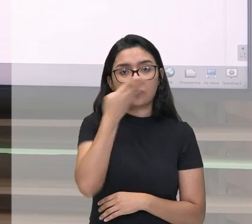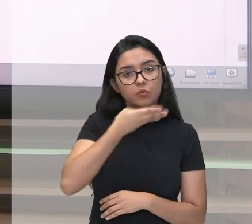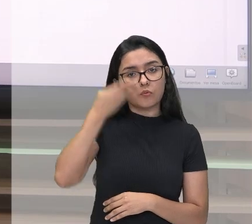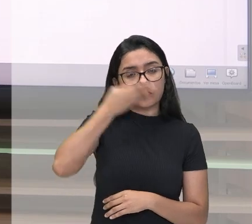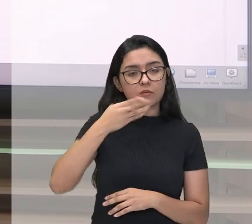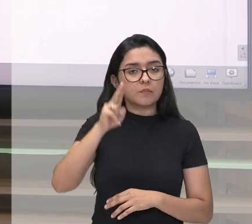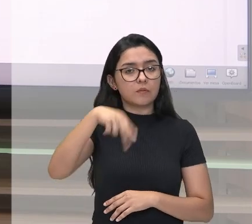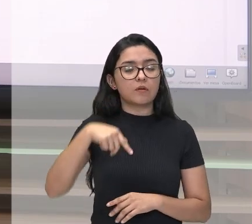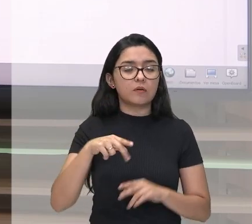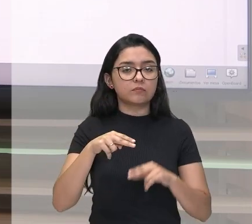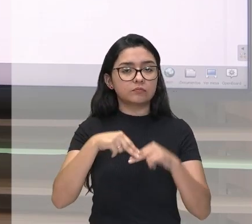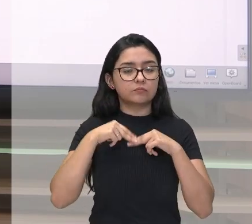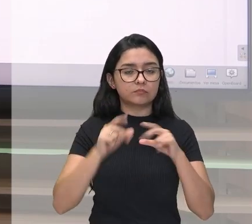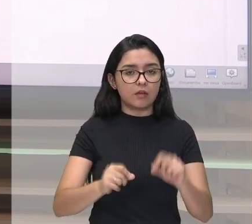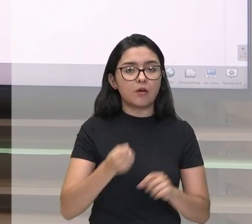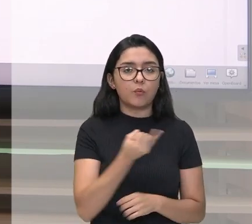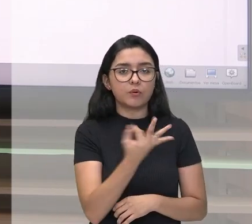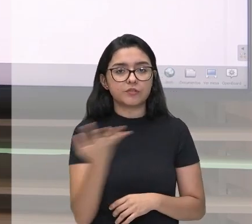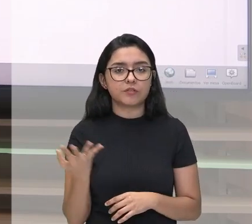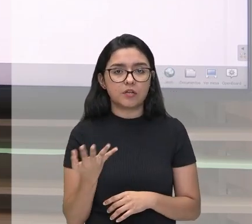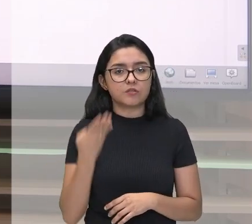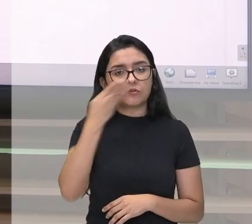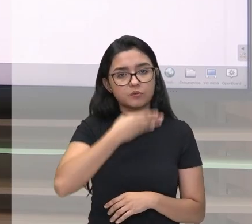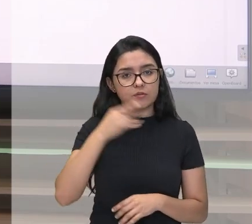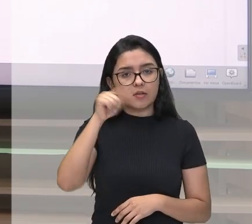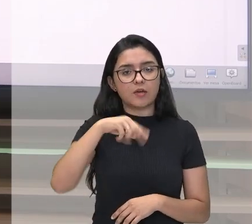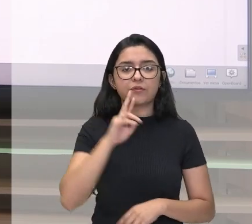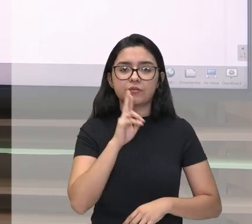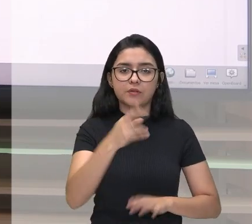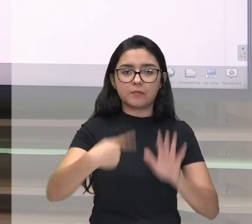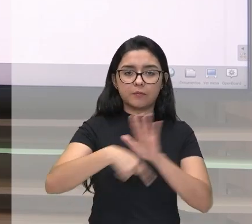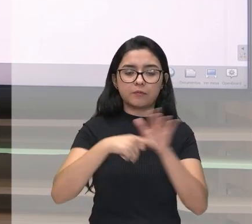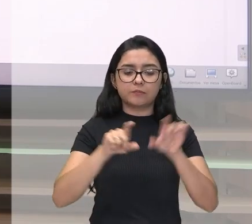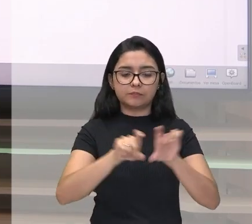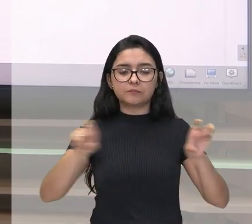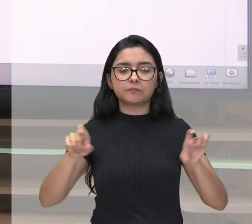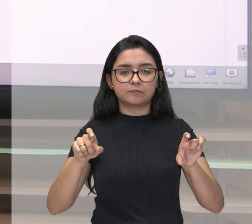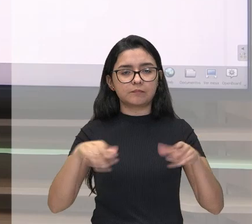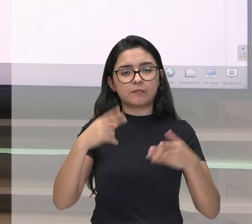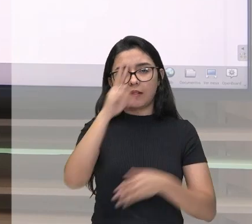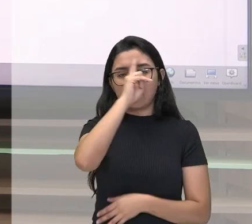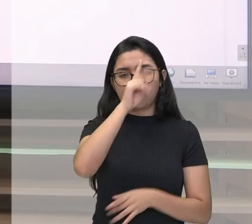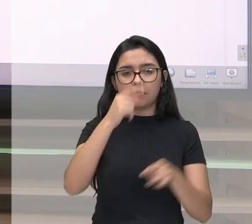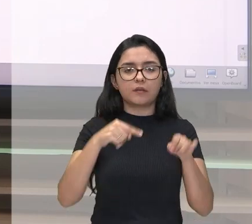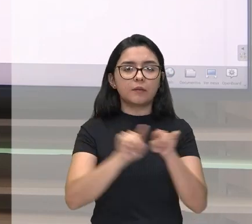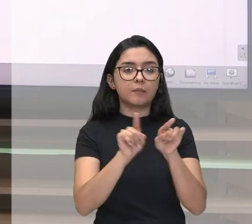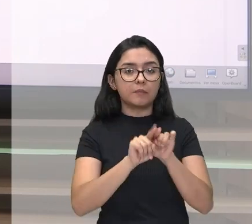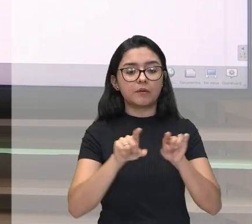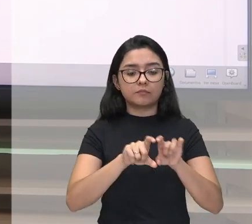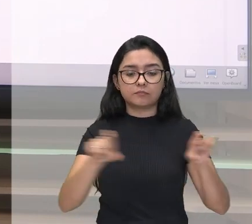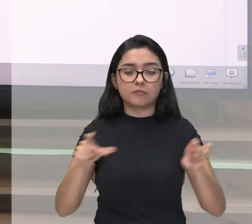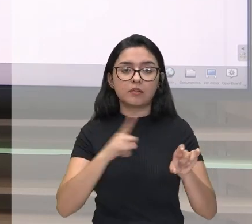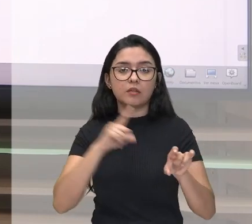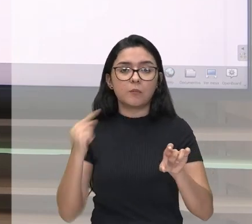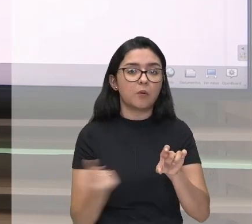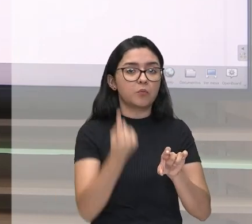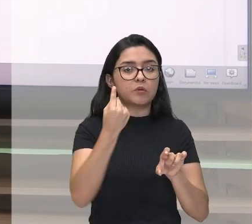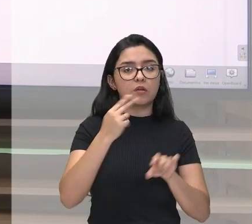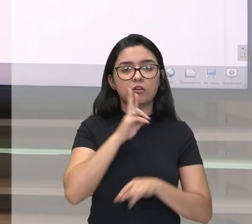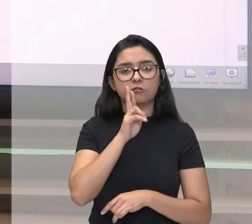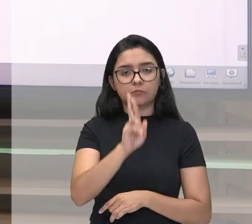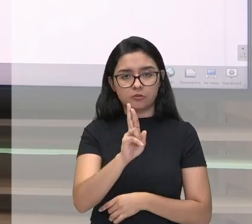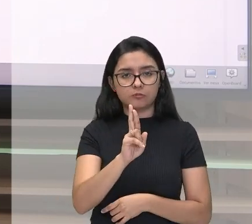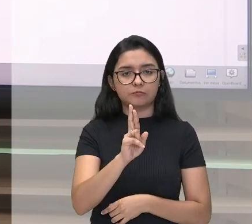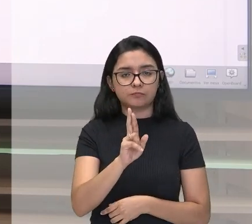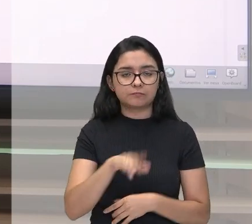de doce é o resultado da expressão numérica. Lembrando também, lembra que eu falei, a expressão numérica ela tem uma única resposta, tá